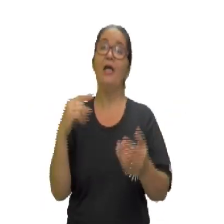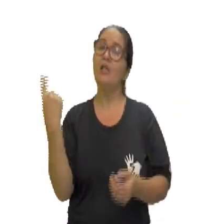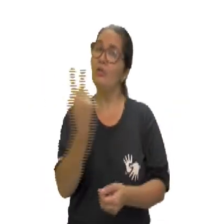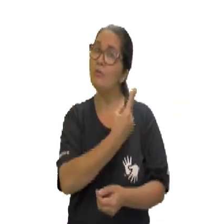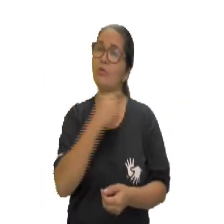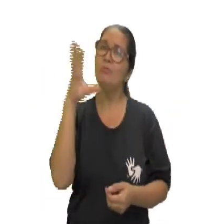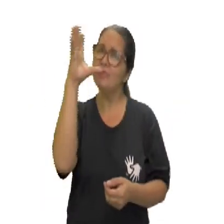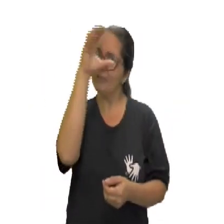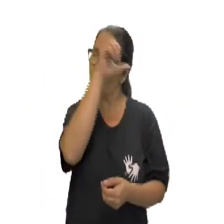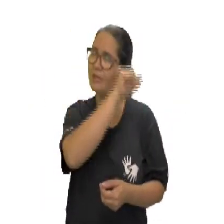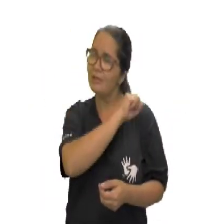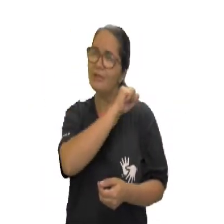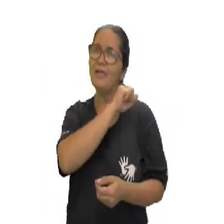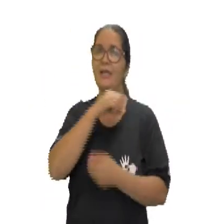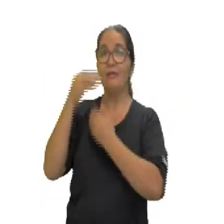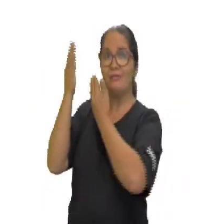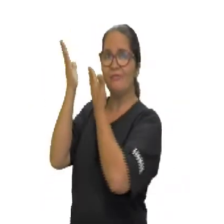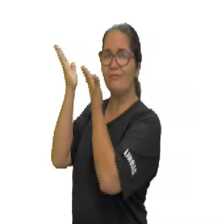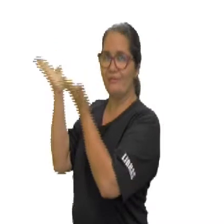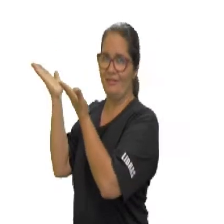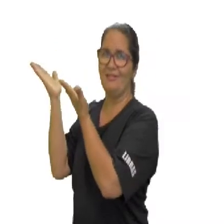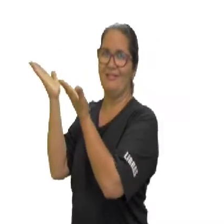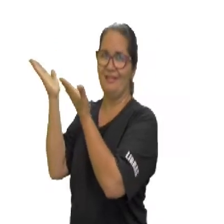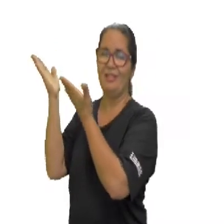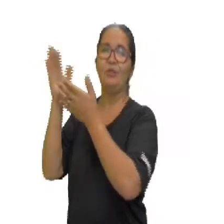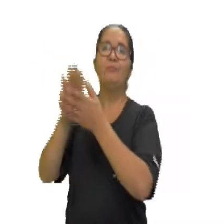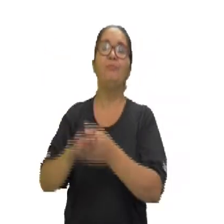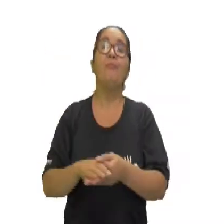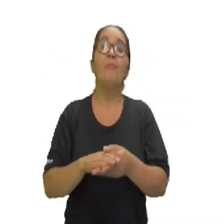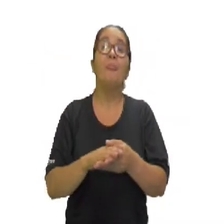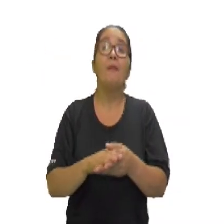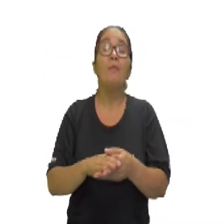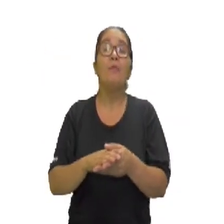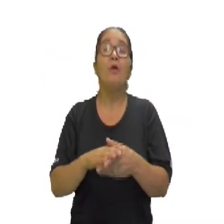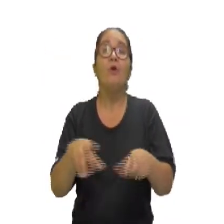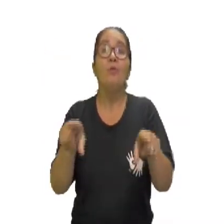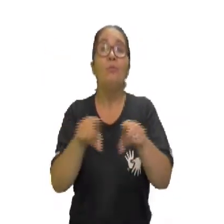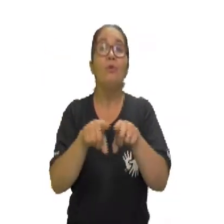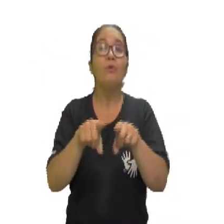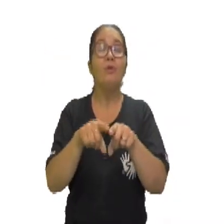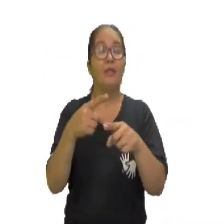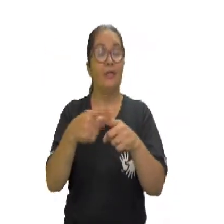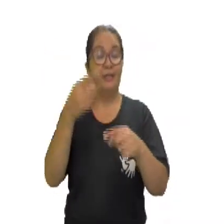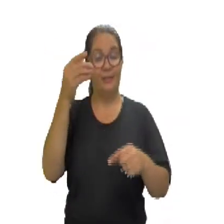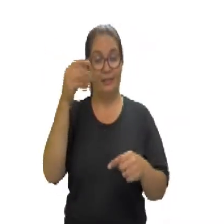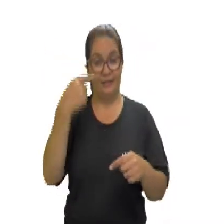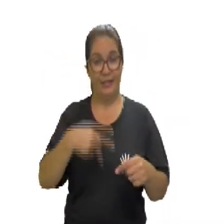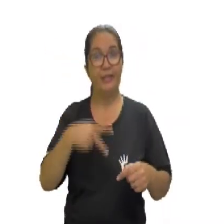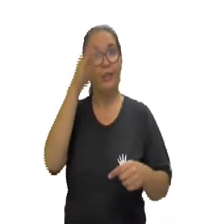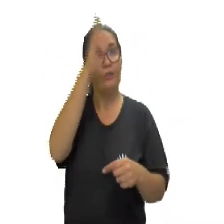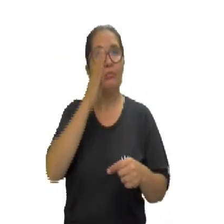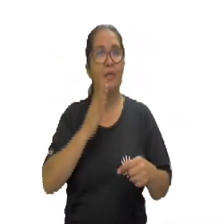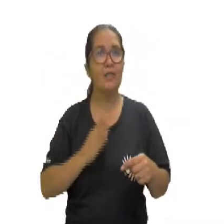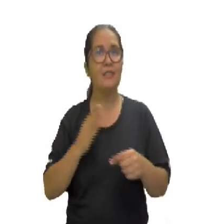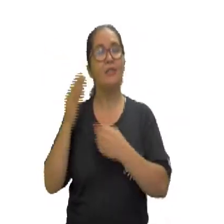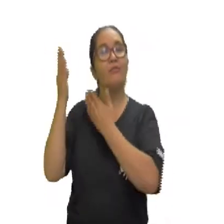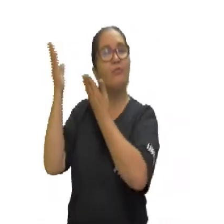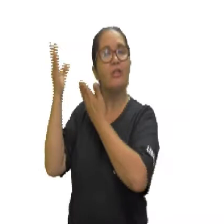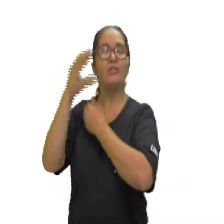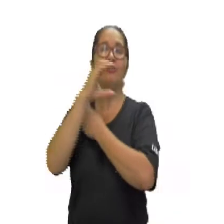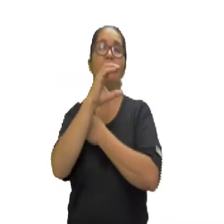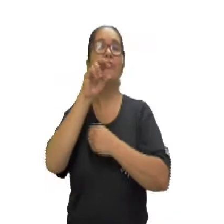também bem característico da região do Brasil, região brasileira. Não é só específico do Brasil, mas ele é bem